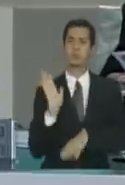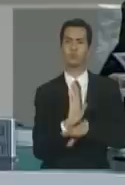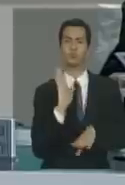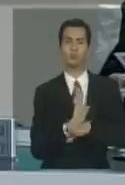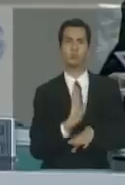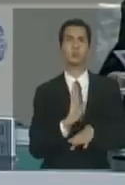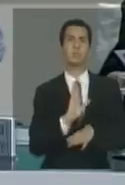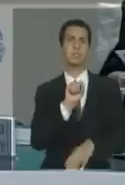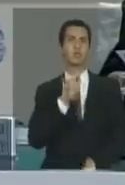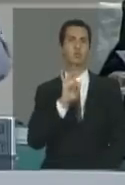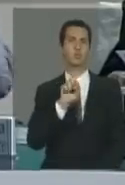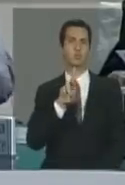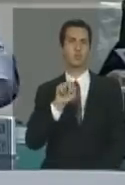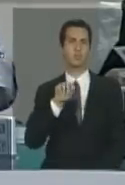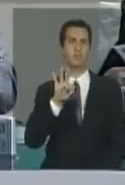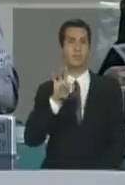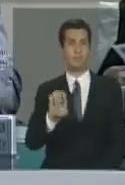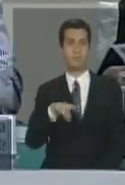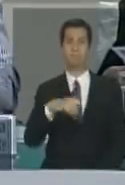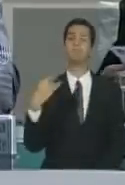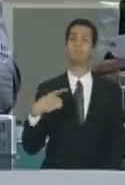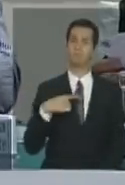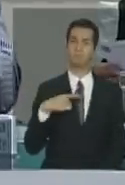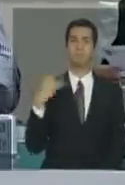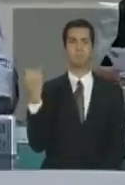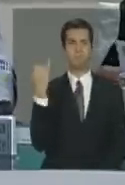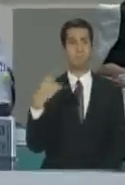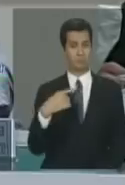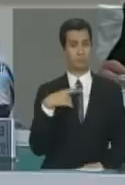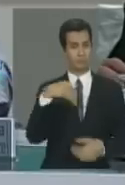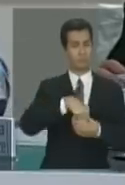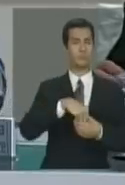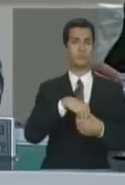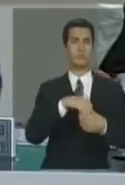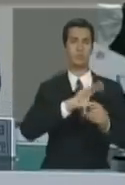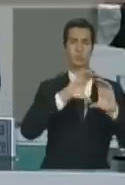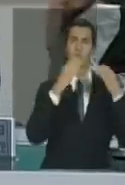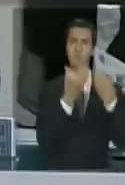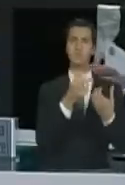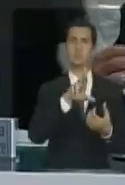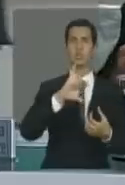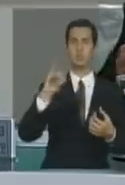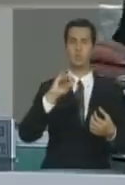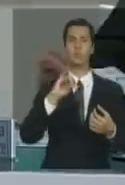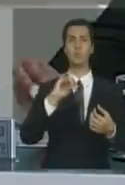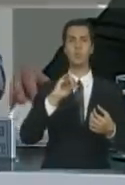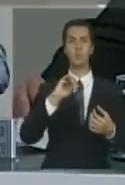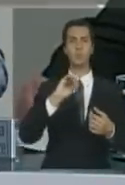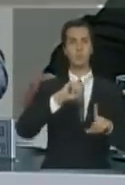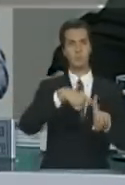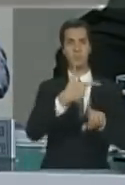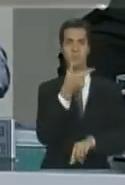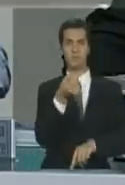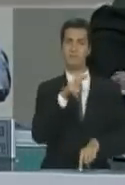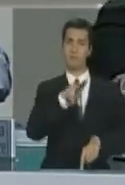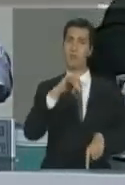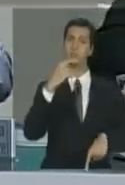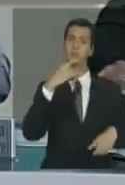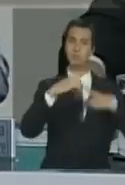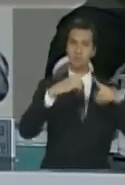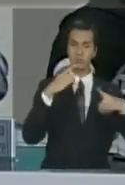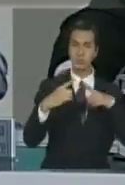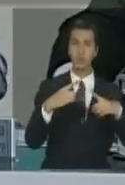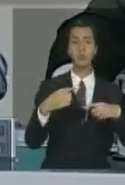discussão corrente, que está no âmbito da Rio Mais 20. E, finalmente, eu gostaria aqui de sinalizar